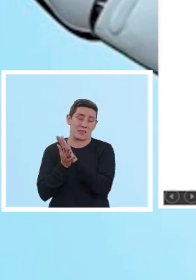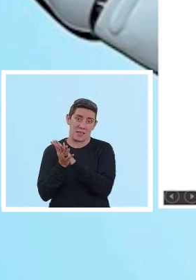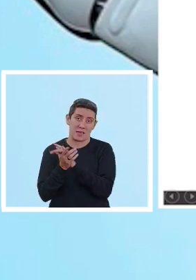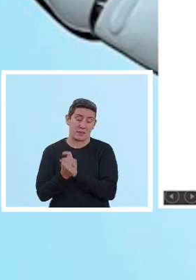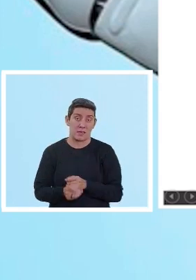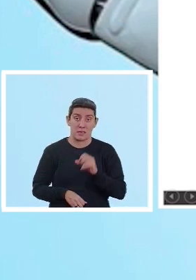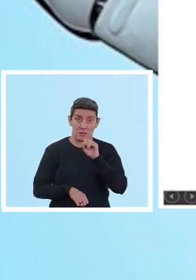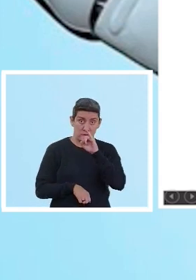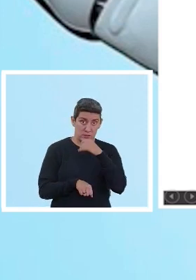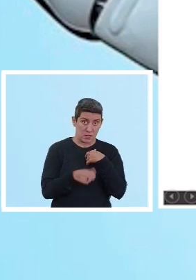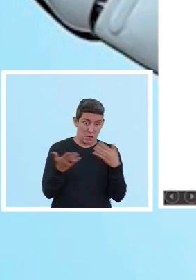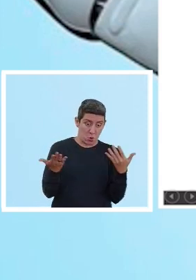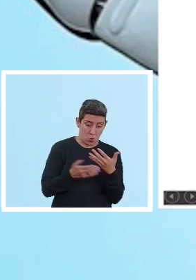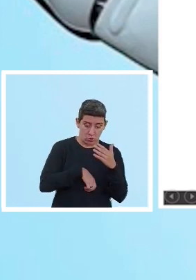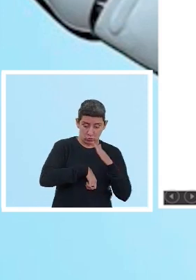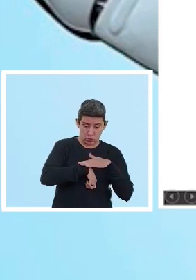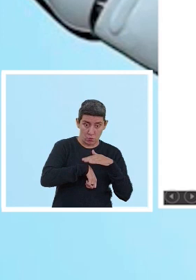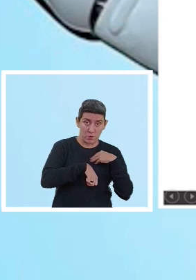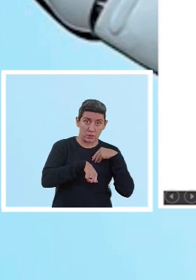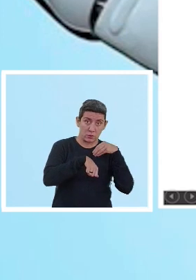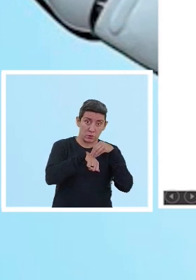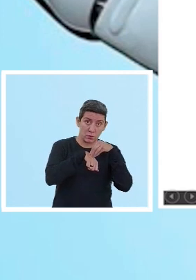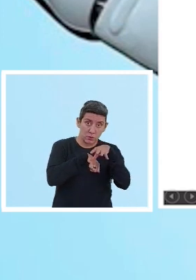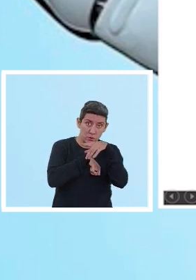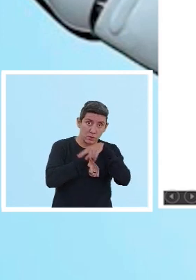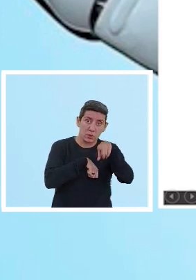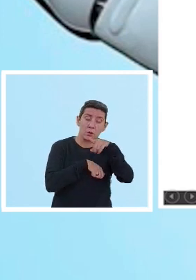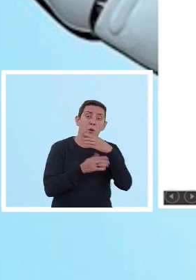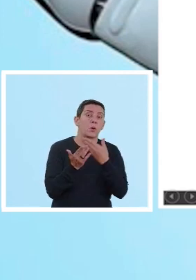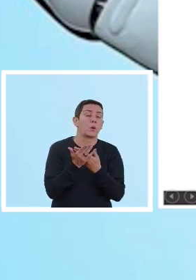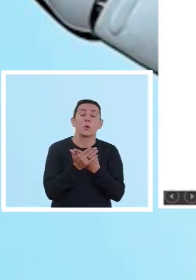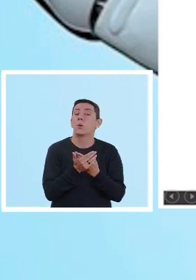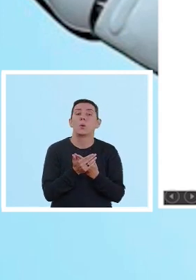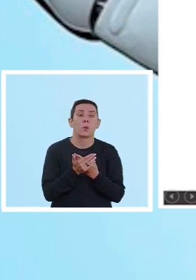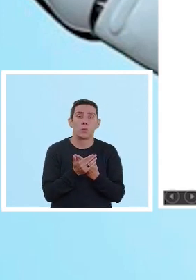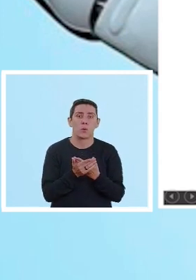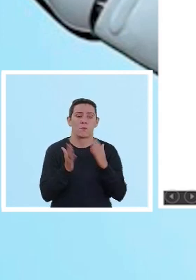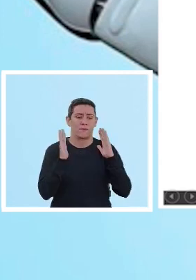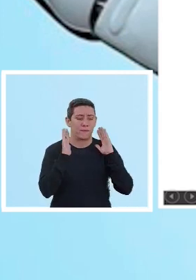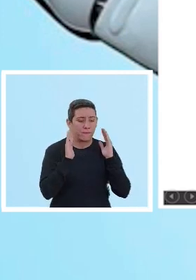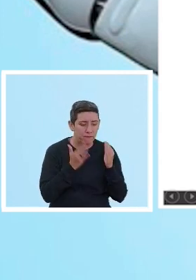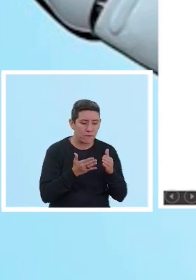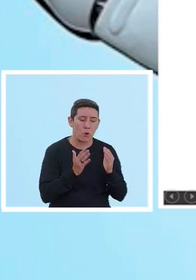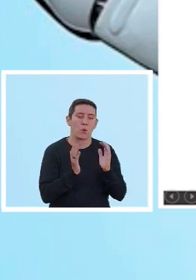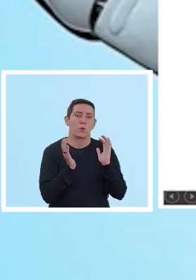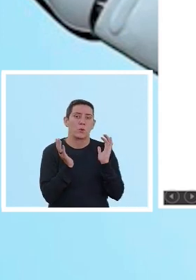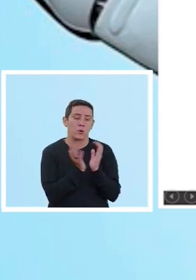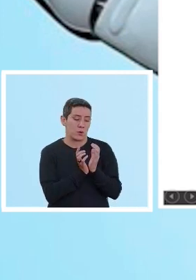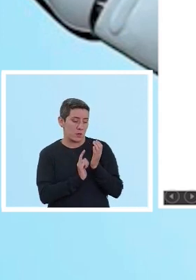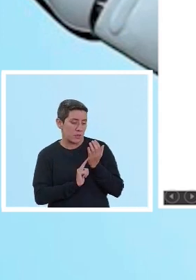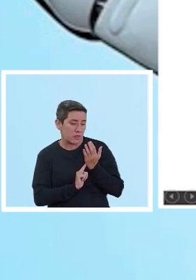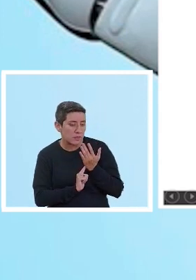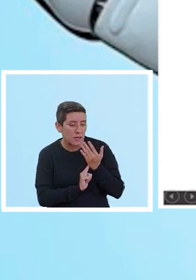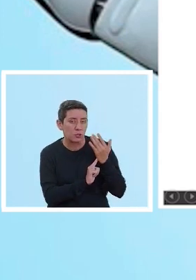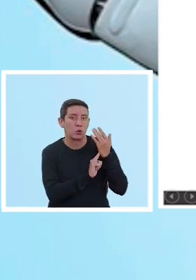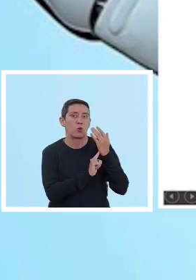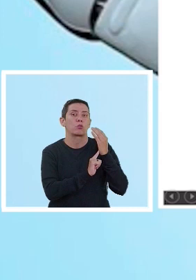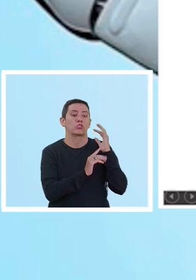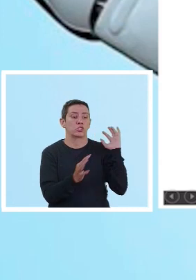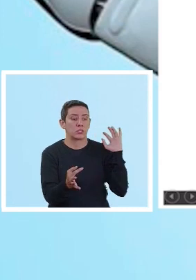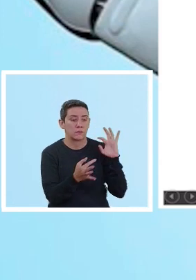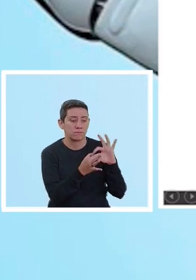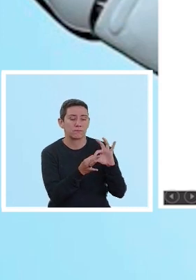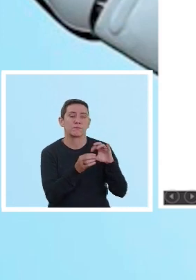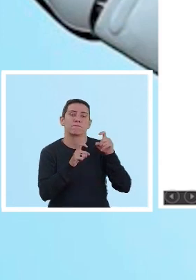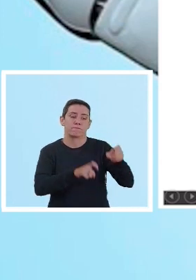para esses estudantes eu meu conselho seria se especializem em tecnologia na vocação